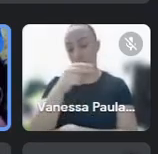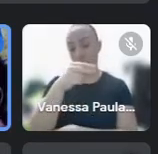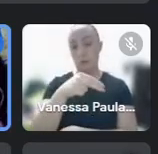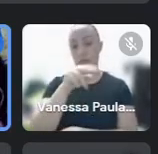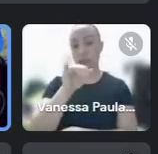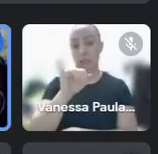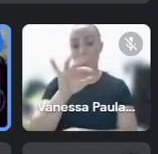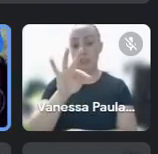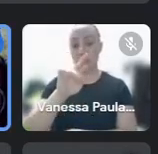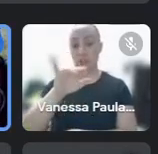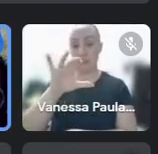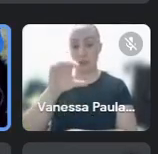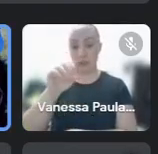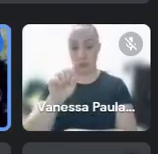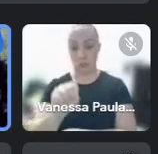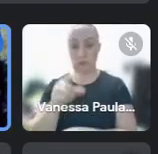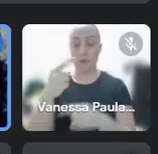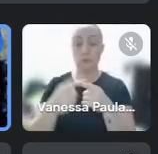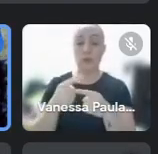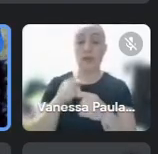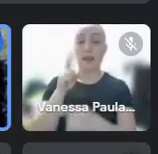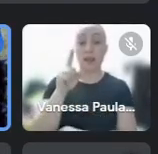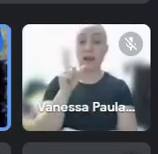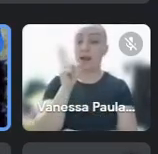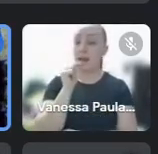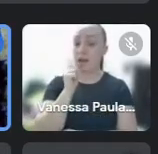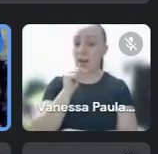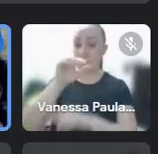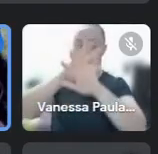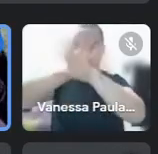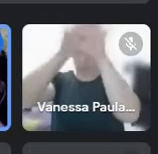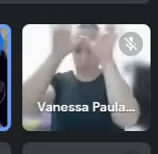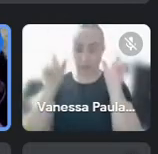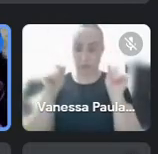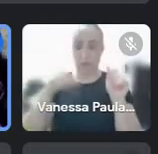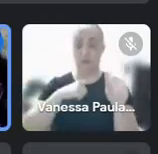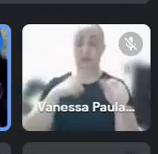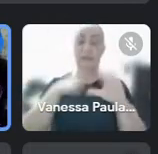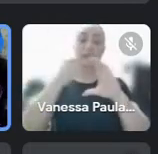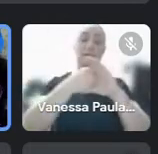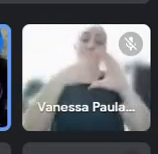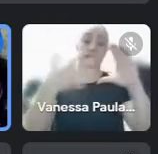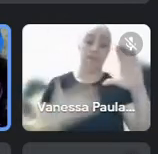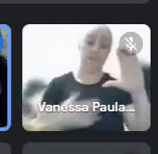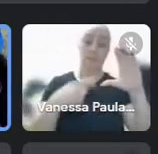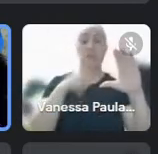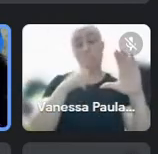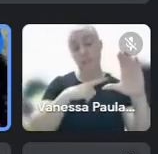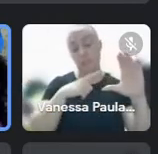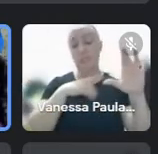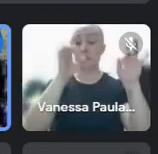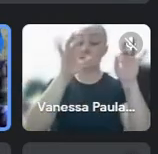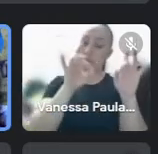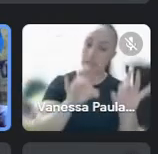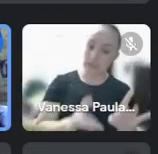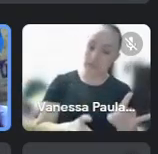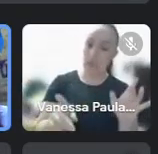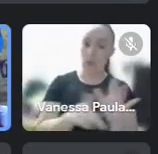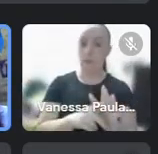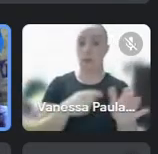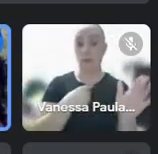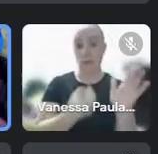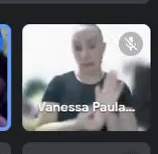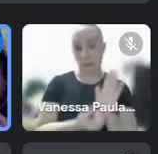Por quê? Porque a água na Amazônia, ela tem várias características. Eu tenho a classe de água especial, que é aquela água destinada à reprodução